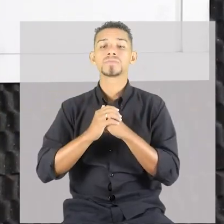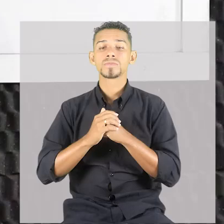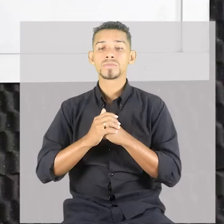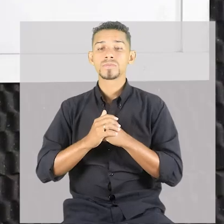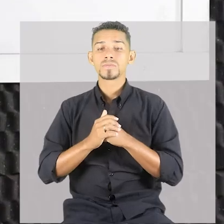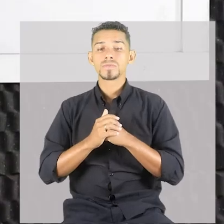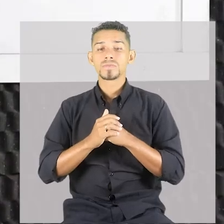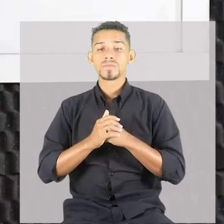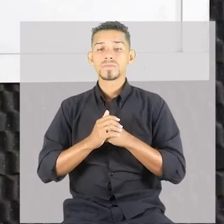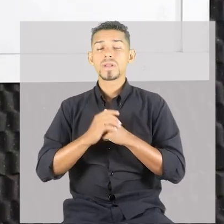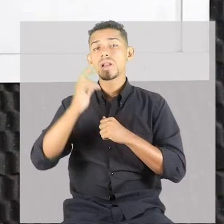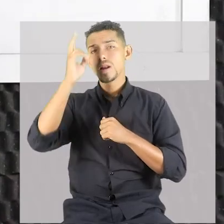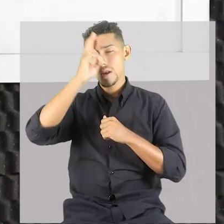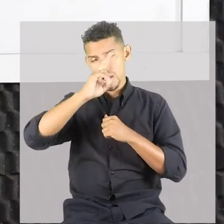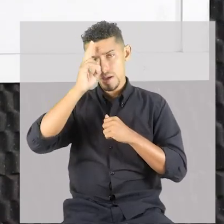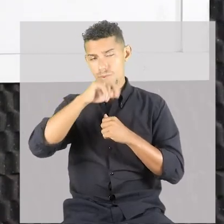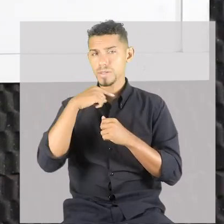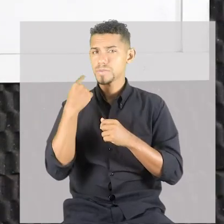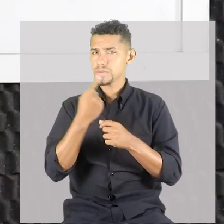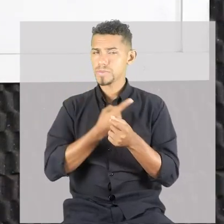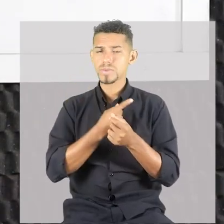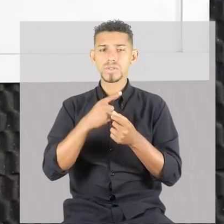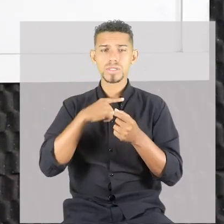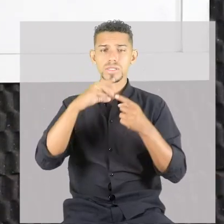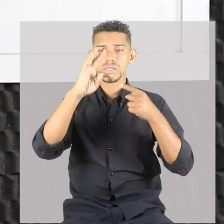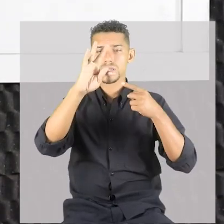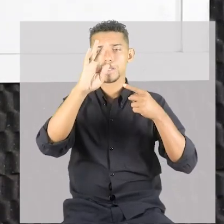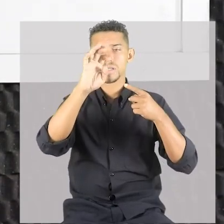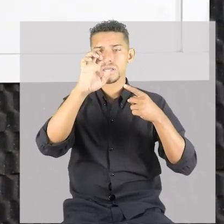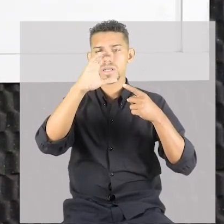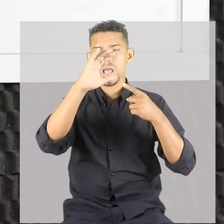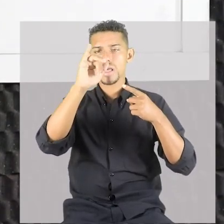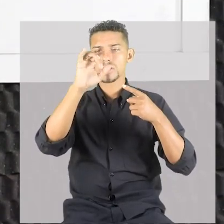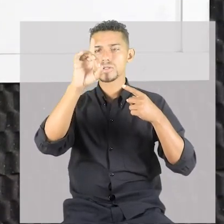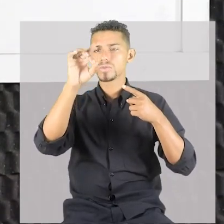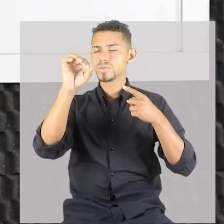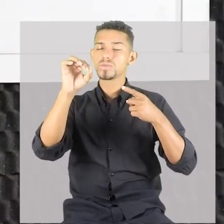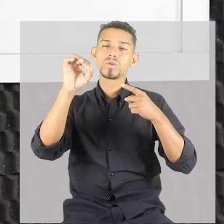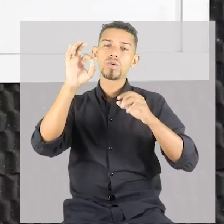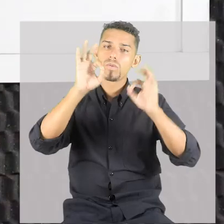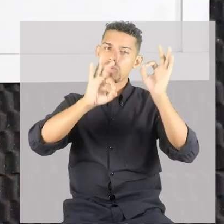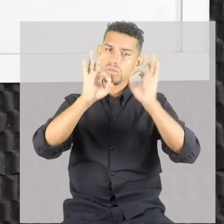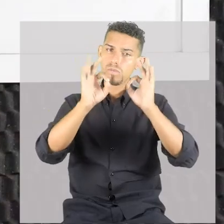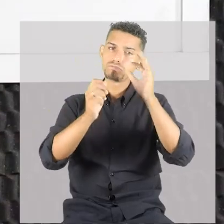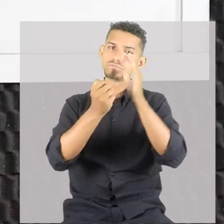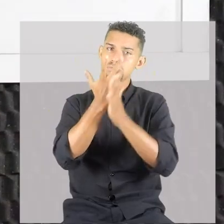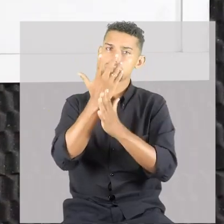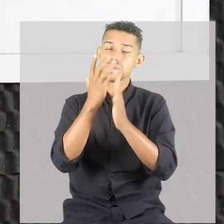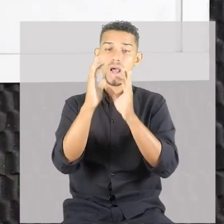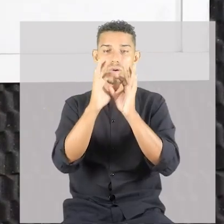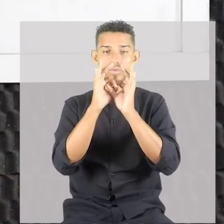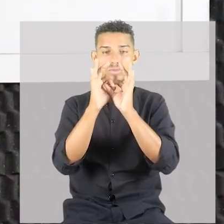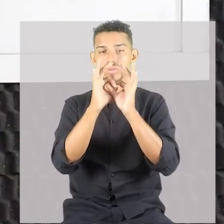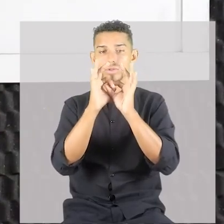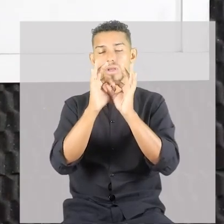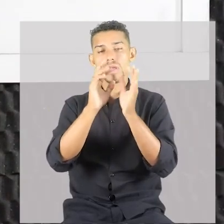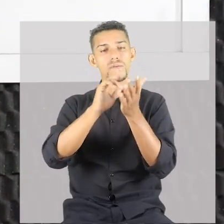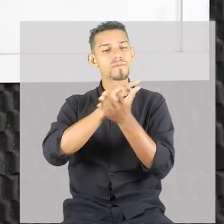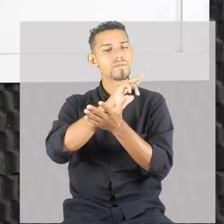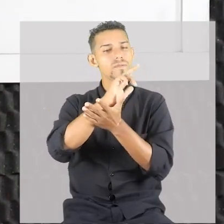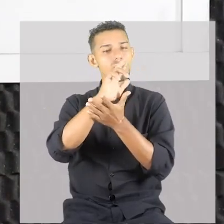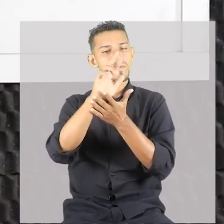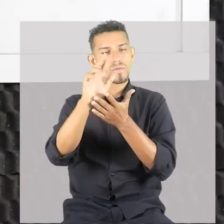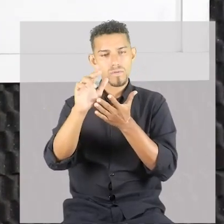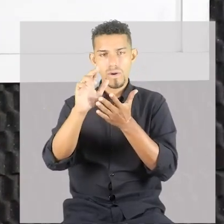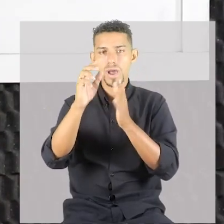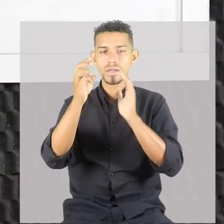tá certo? Lembra aí comigo que tecidos, né, eles são formados a partir ali da união, né, de várias células